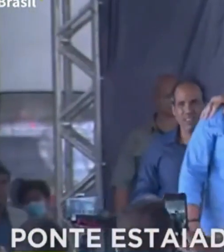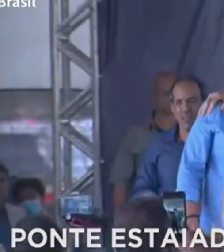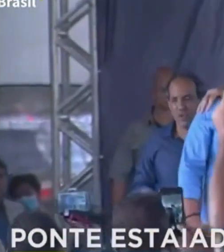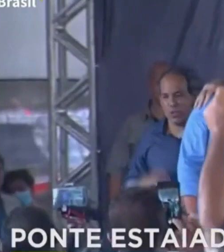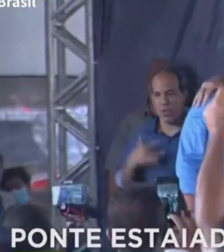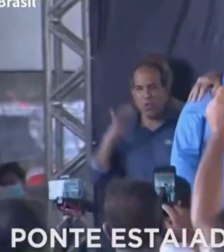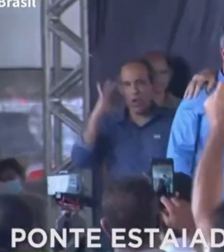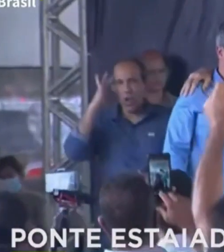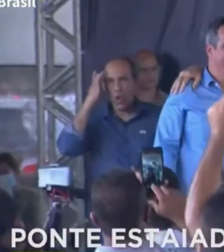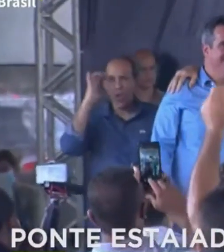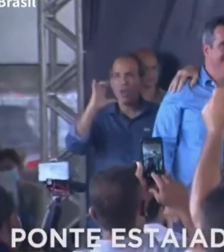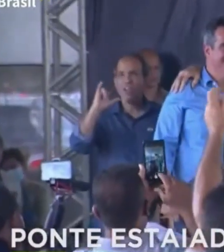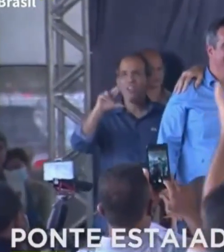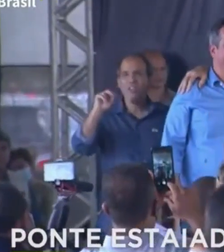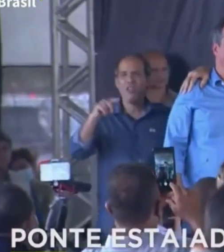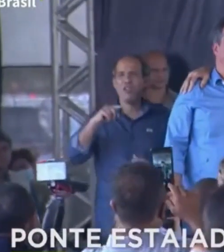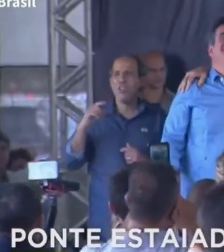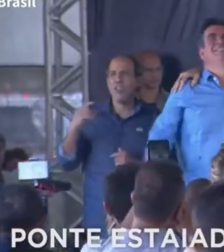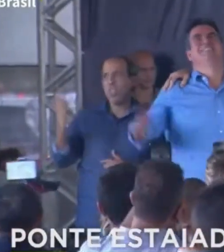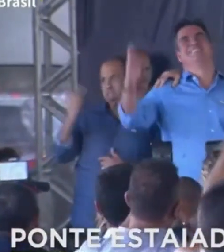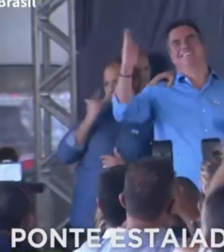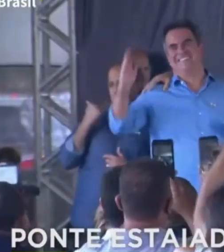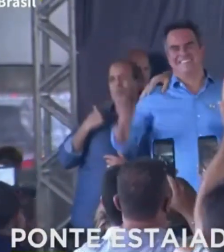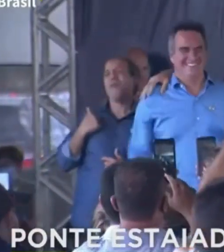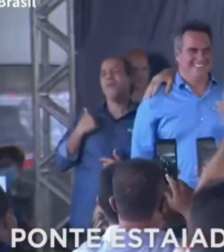Eu acho que o Ciro tá apaixonado, hein?